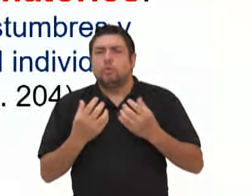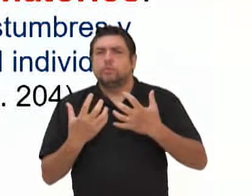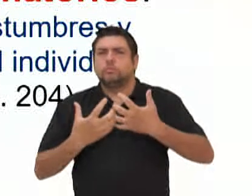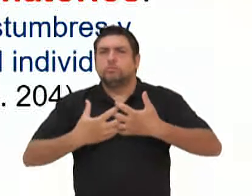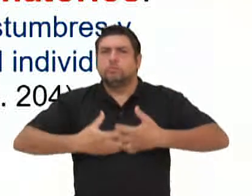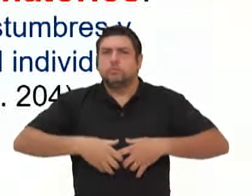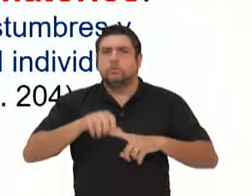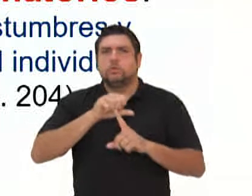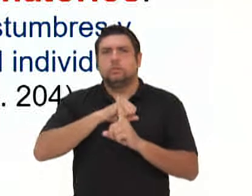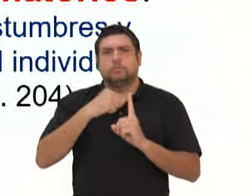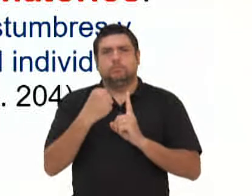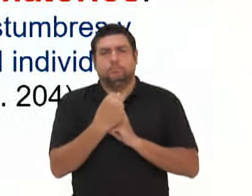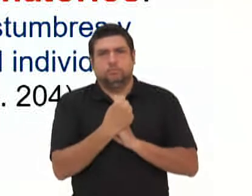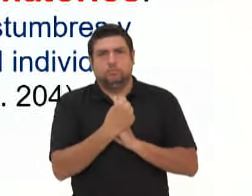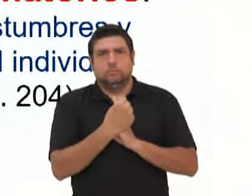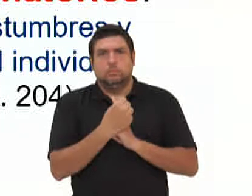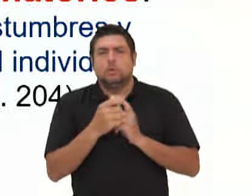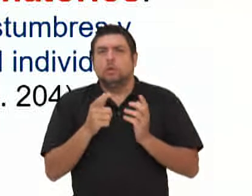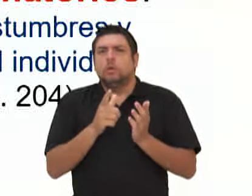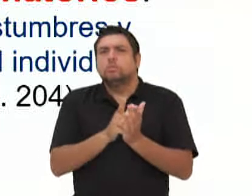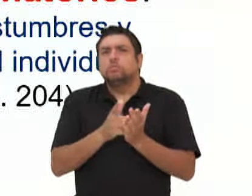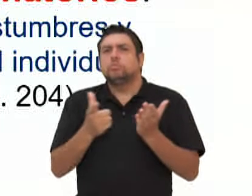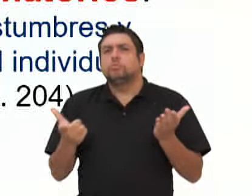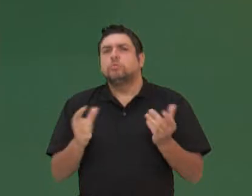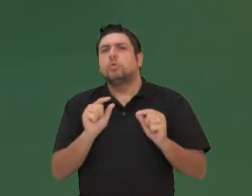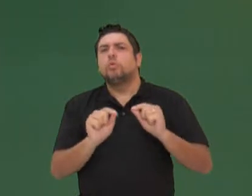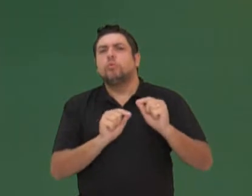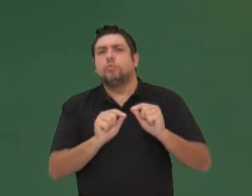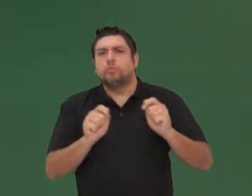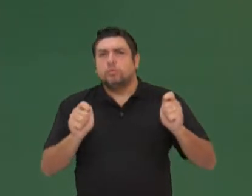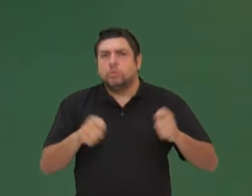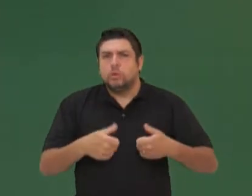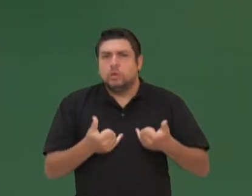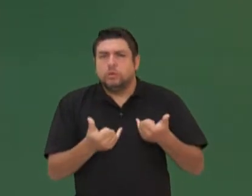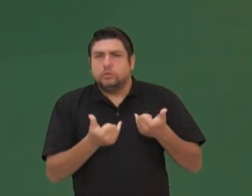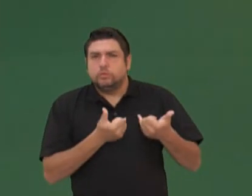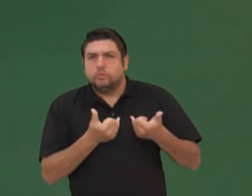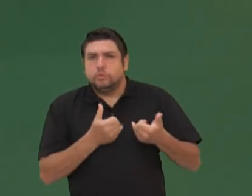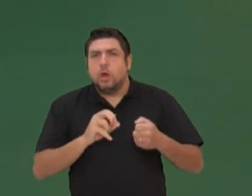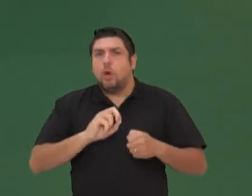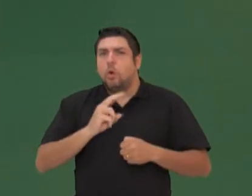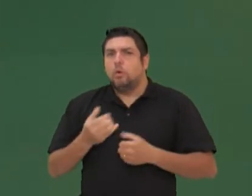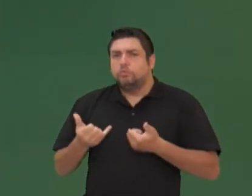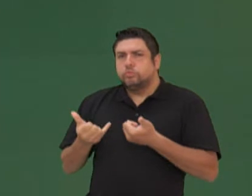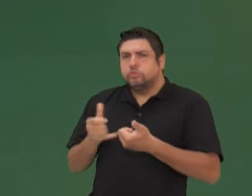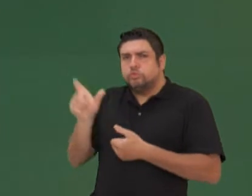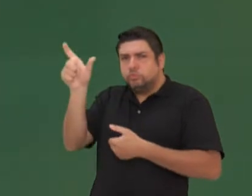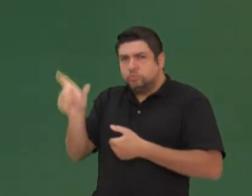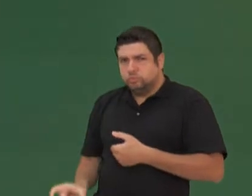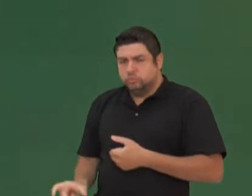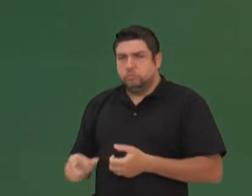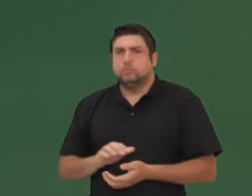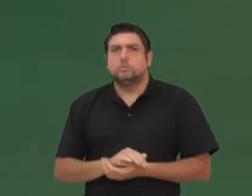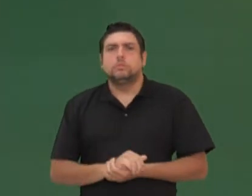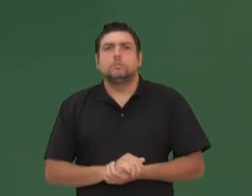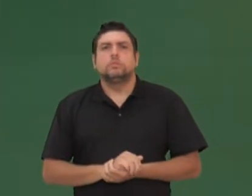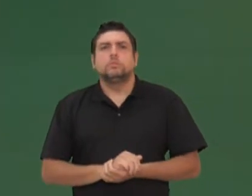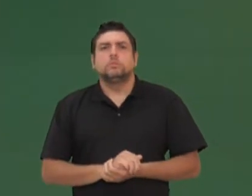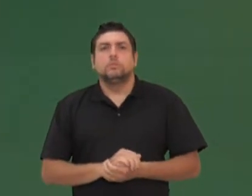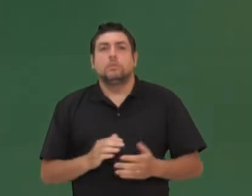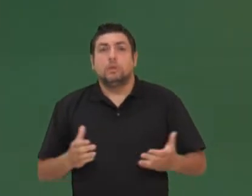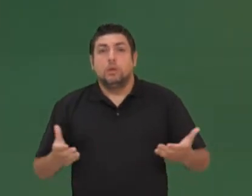¿Os acordáis? Informar sobre algo, sobre alguien. Perfecto. Y en la clase de hoy, la clase